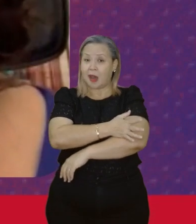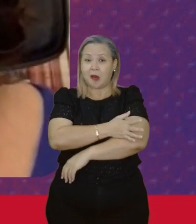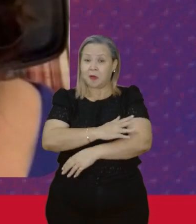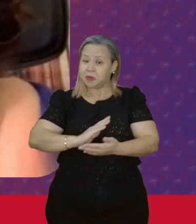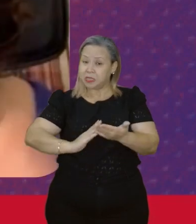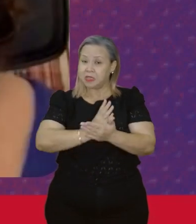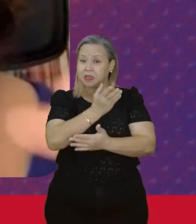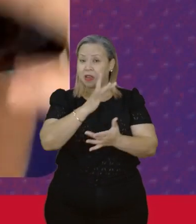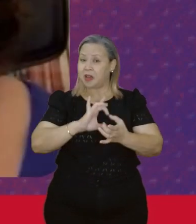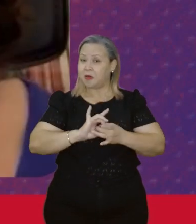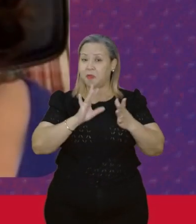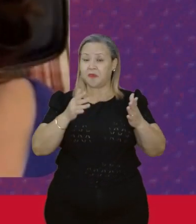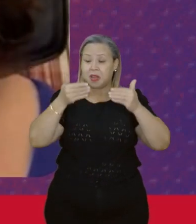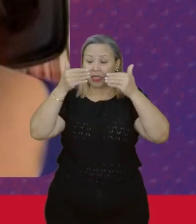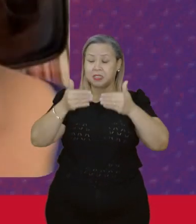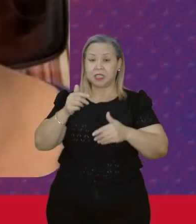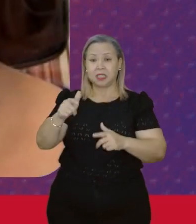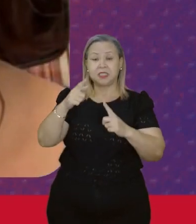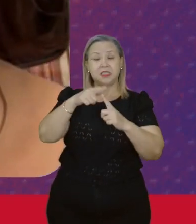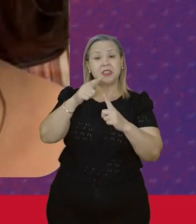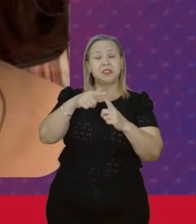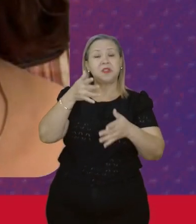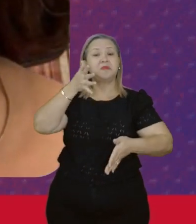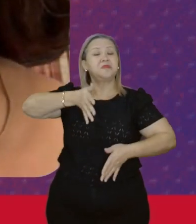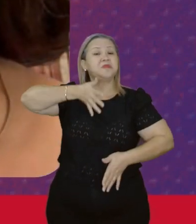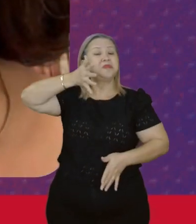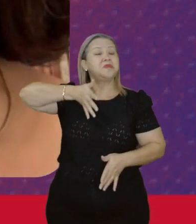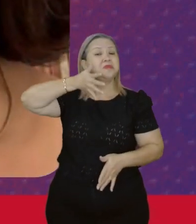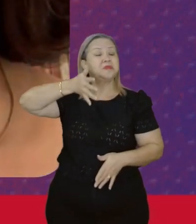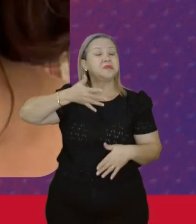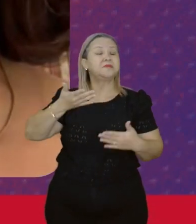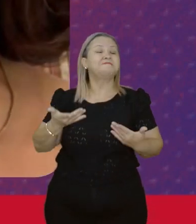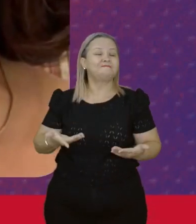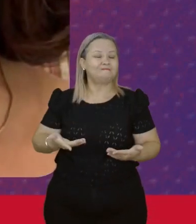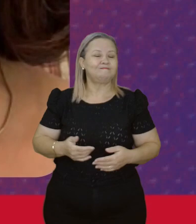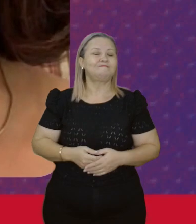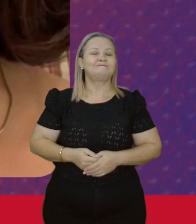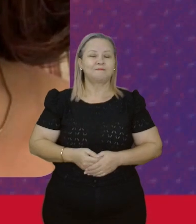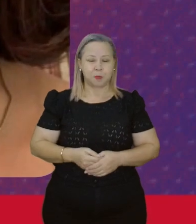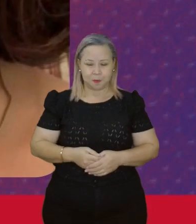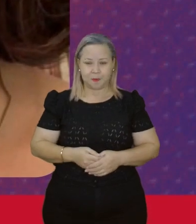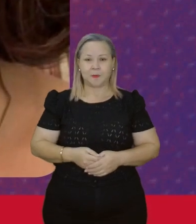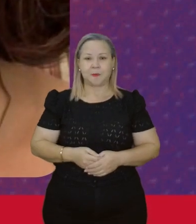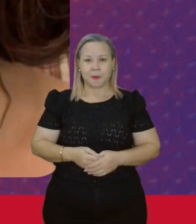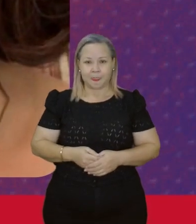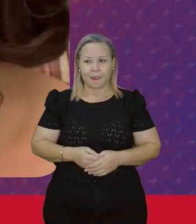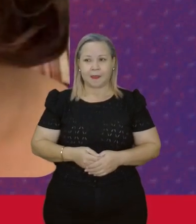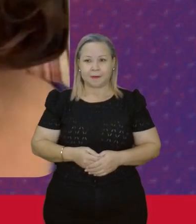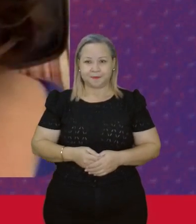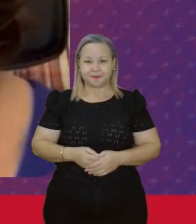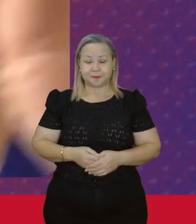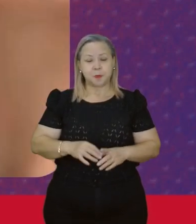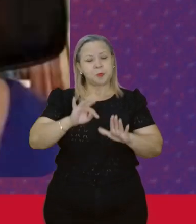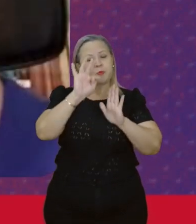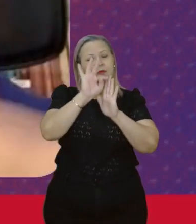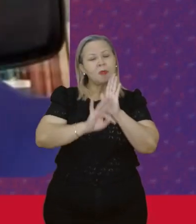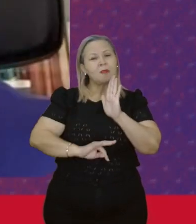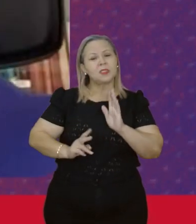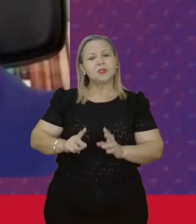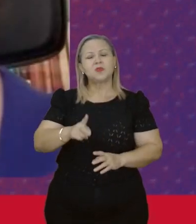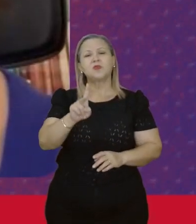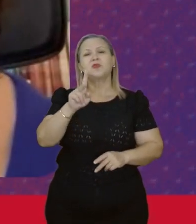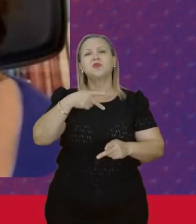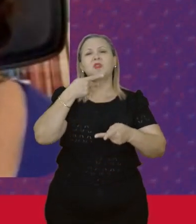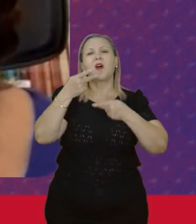justificada diante desse tipo de discurso. Bom, os textos continuam a